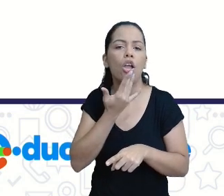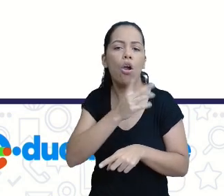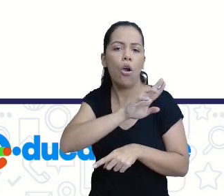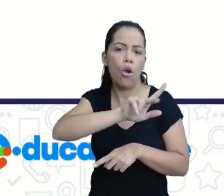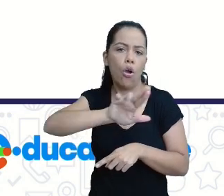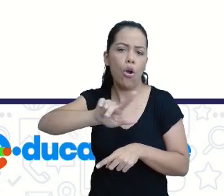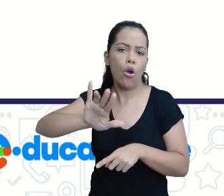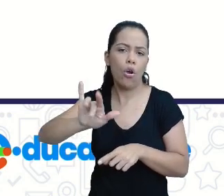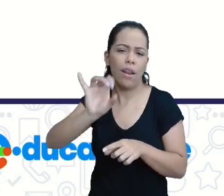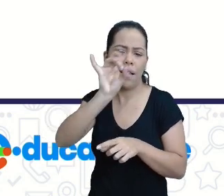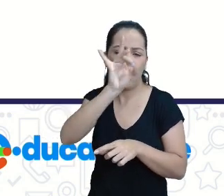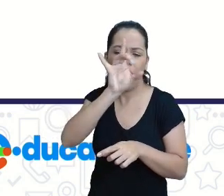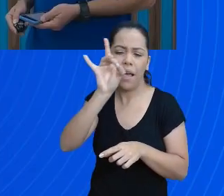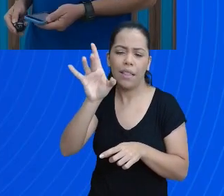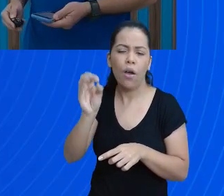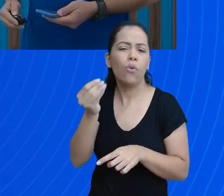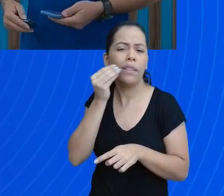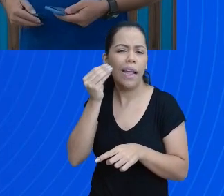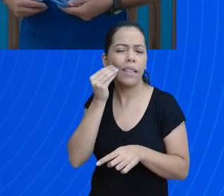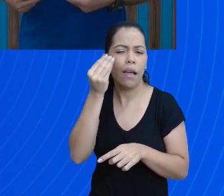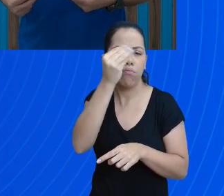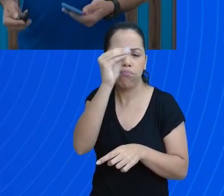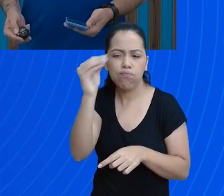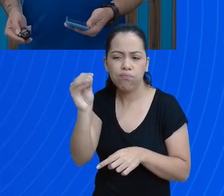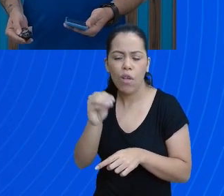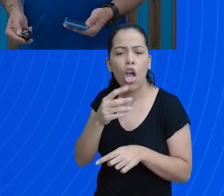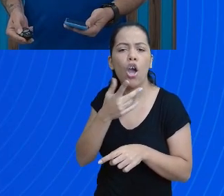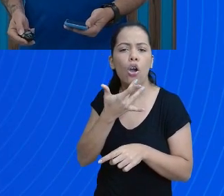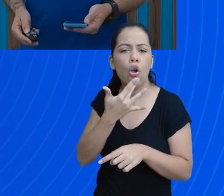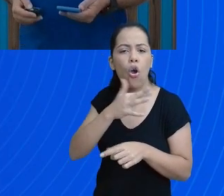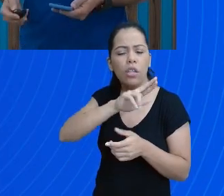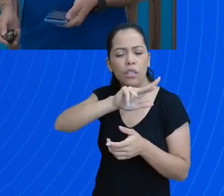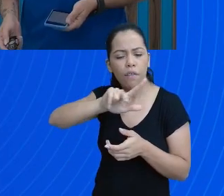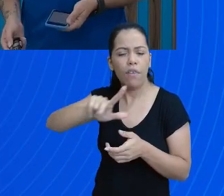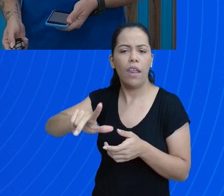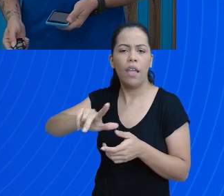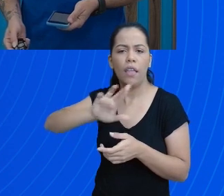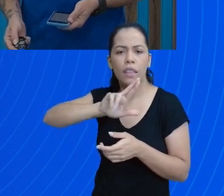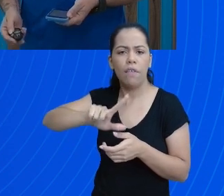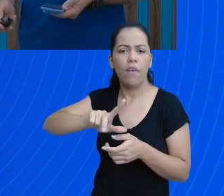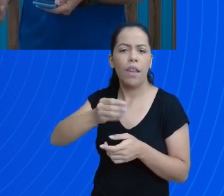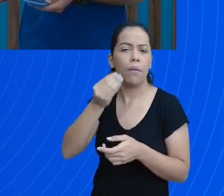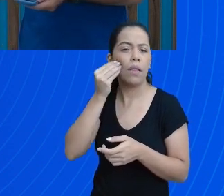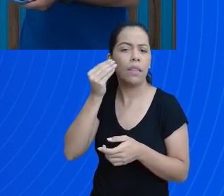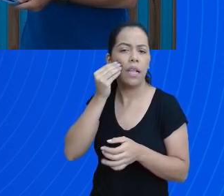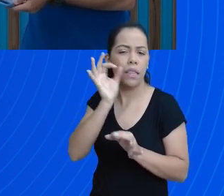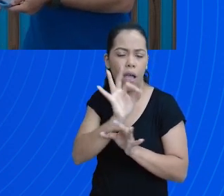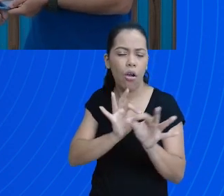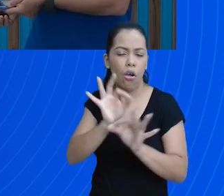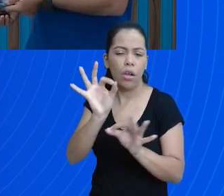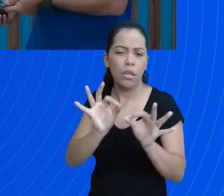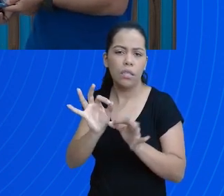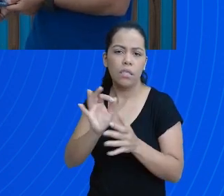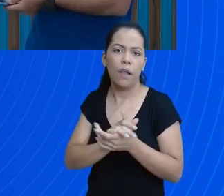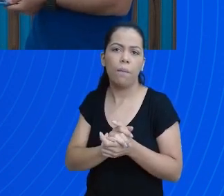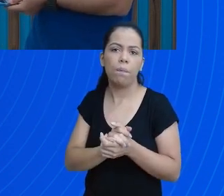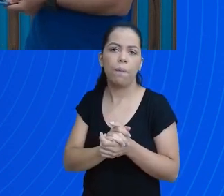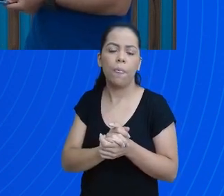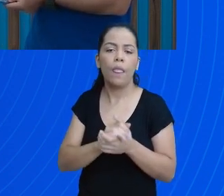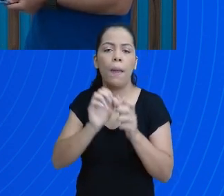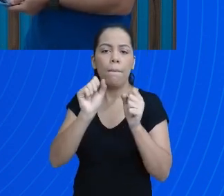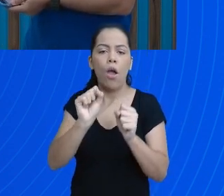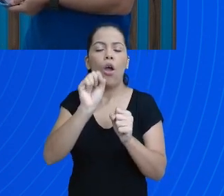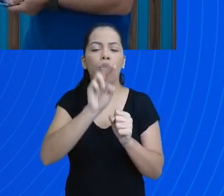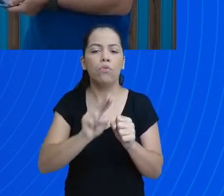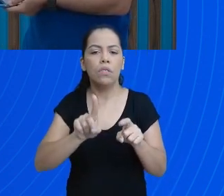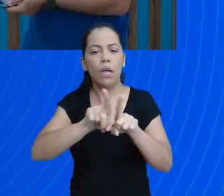tenta colocar numa cor diferente. Para a gente fazer o prático, a gente vai também utilizar de uma régua, tá certo? Para